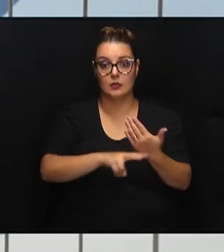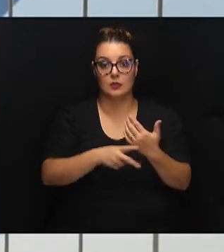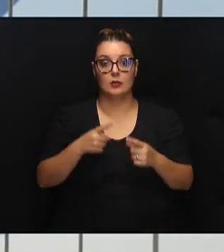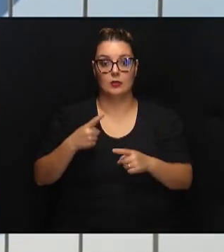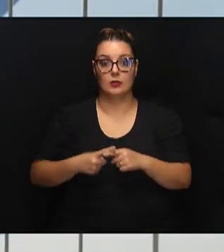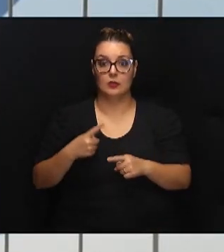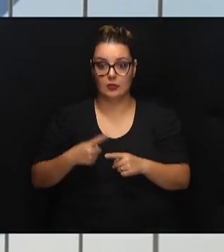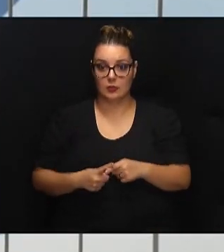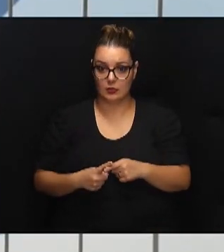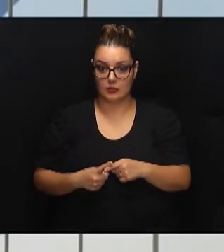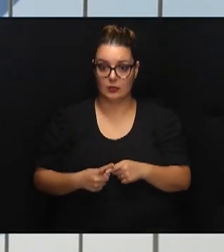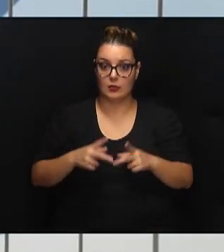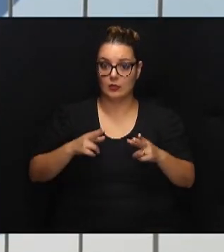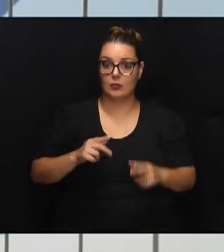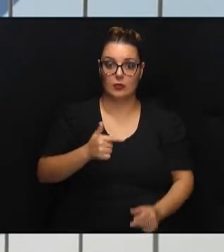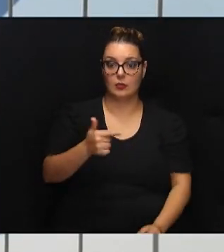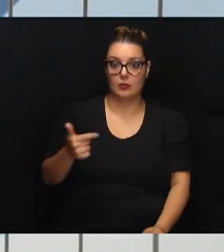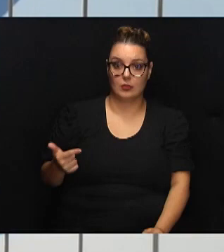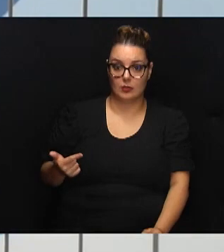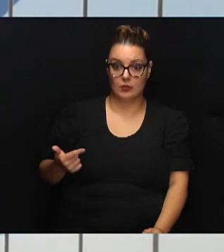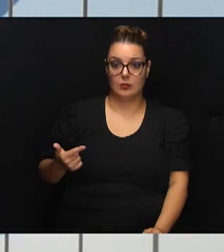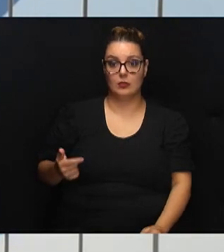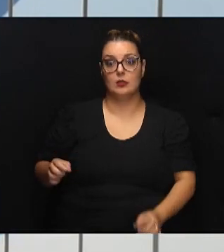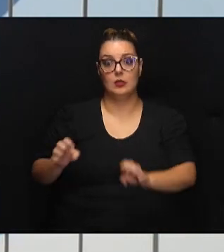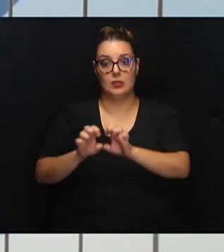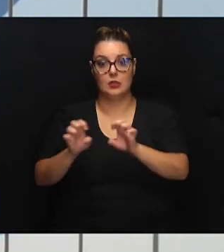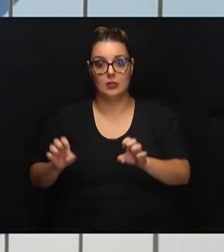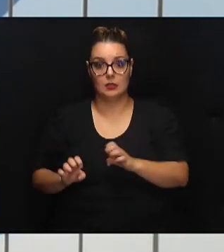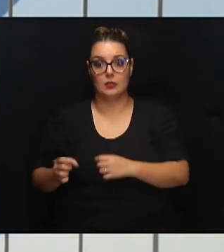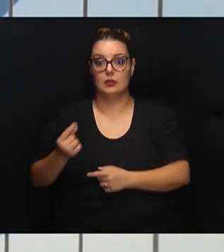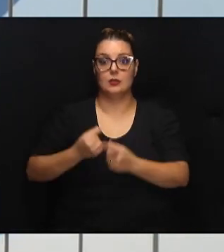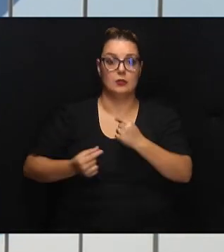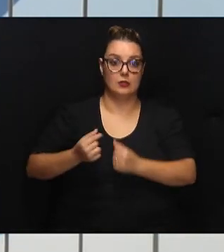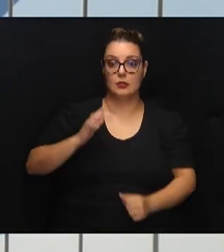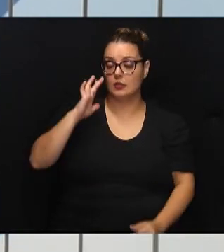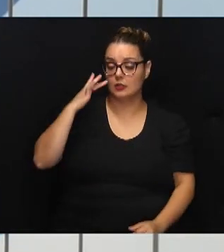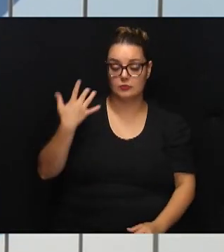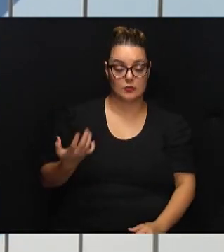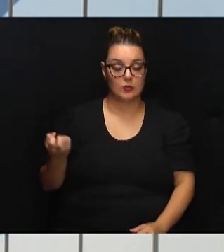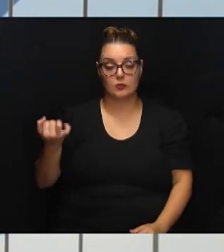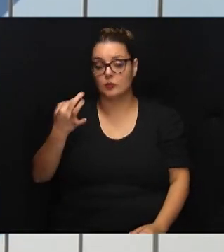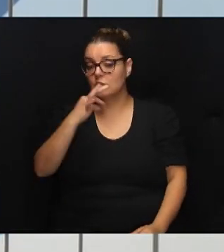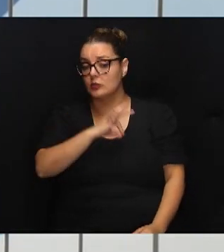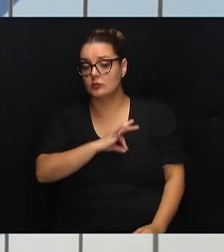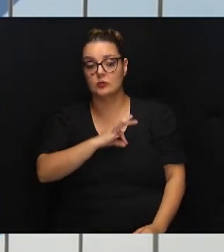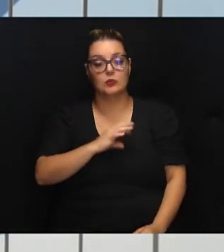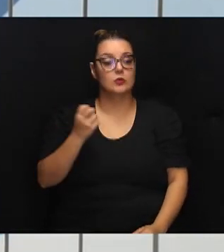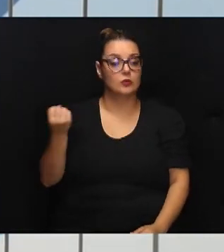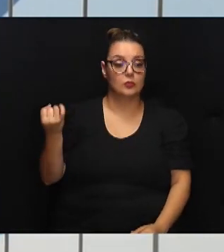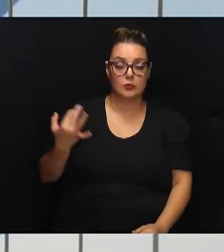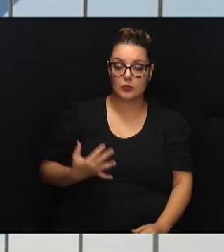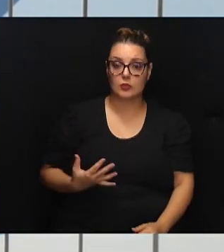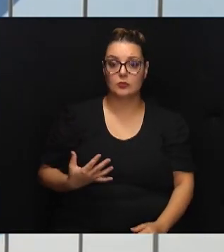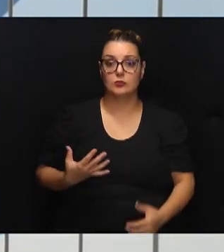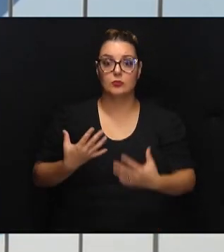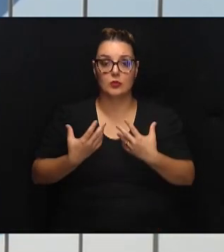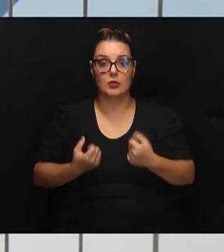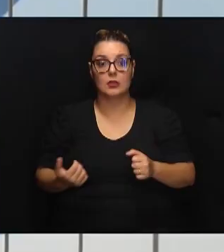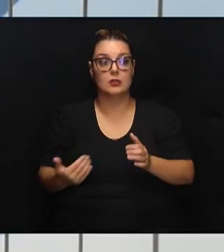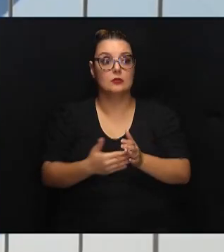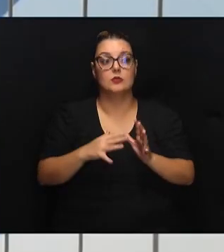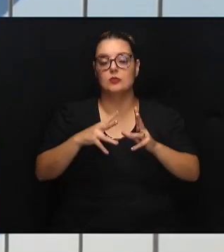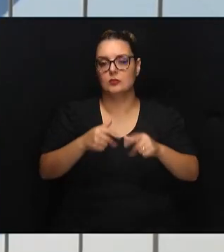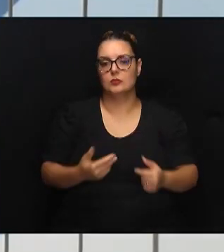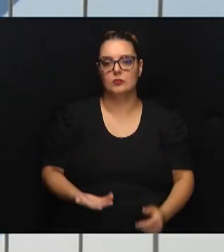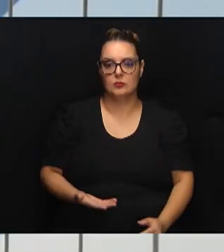porque como ele não tem essa estrutura financeira, ele não sabe quanto ele vai receber, ele não sabe quanto ele recebeu, ele não sabe até quando